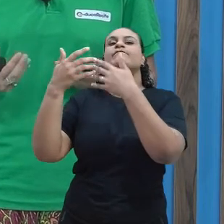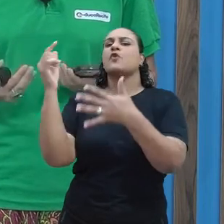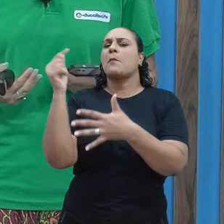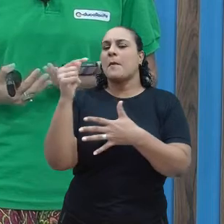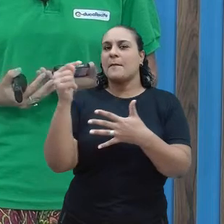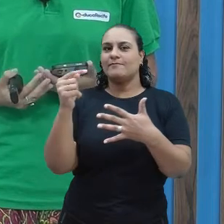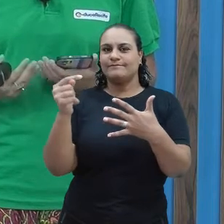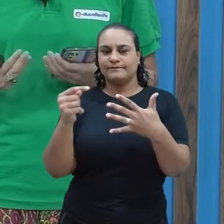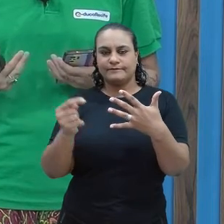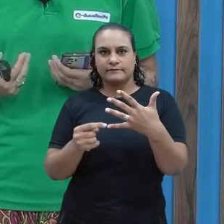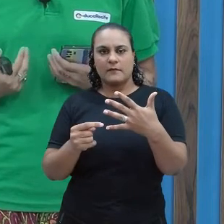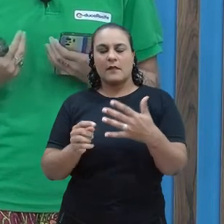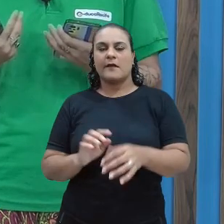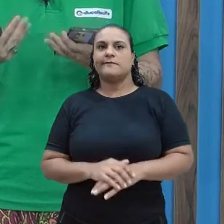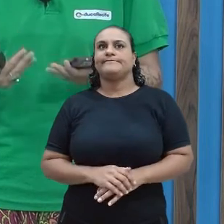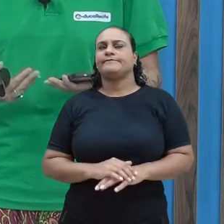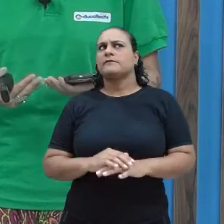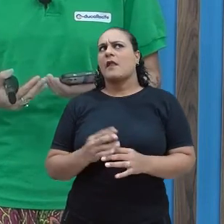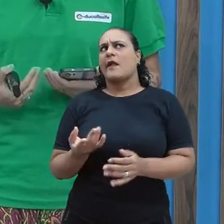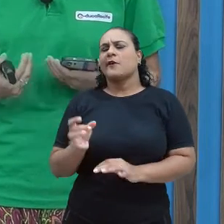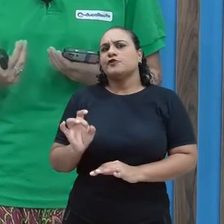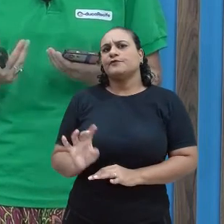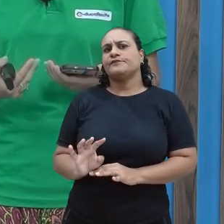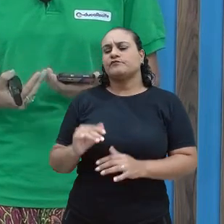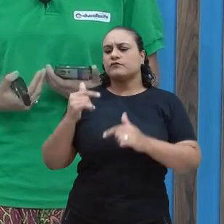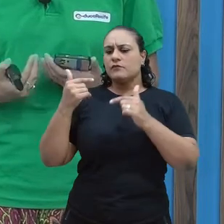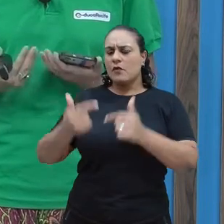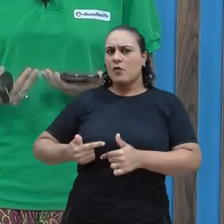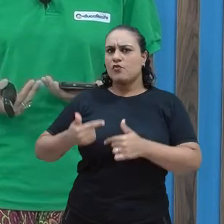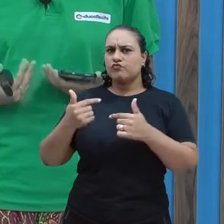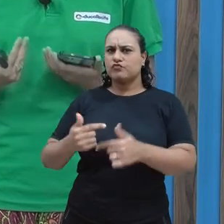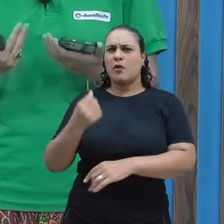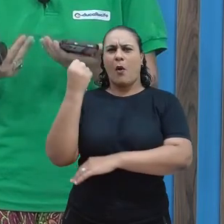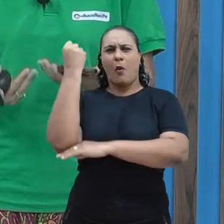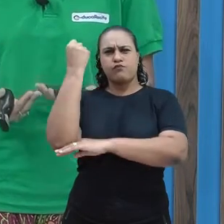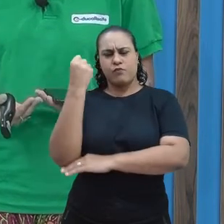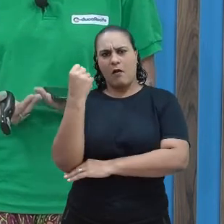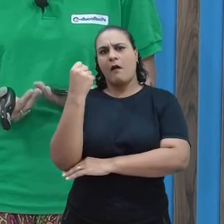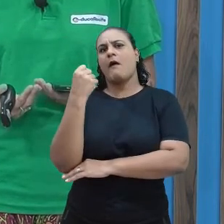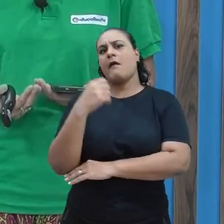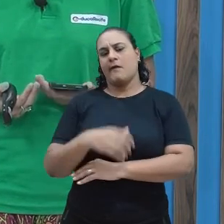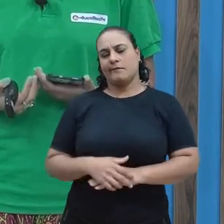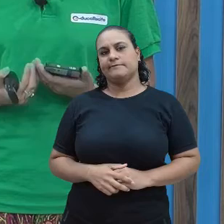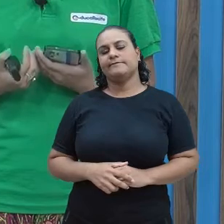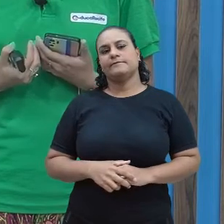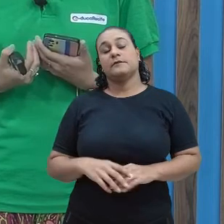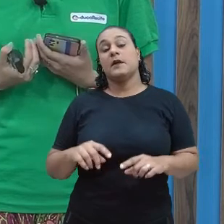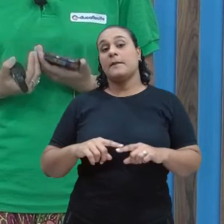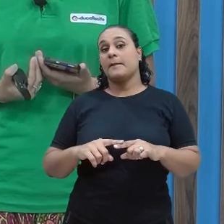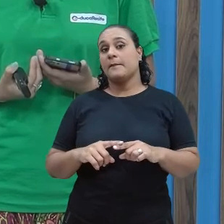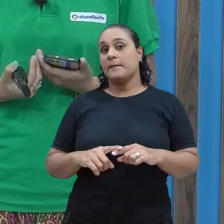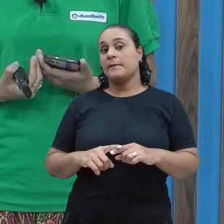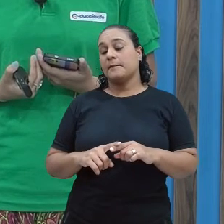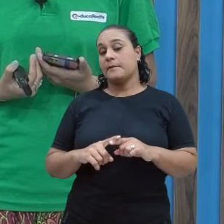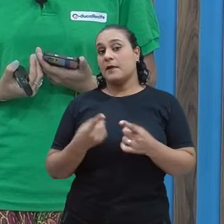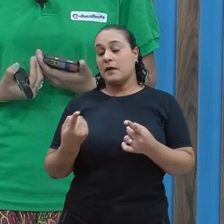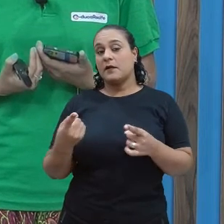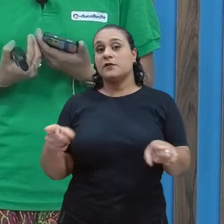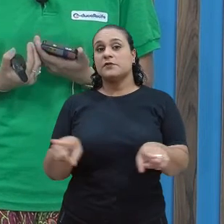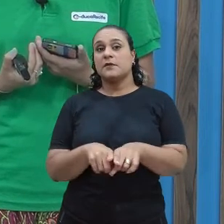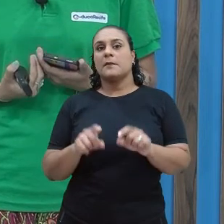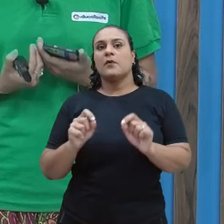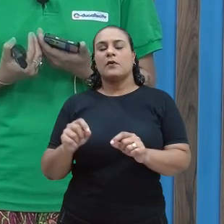Não só de rever, né, e de lutar, resistir sobre essa questão, mas também